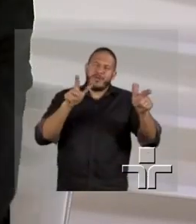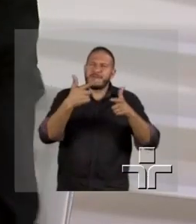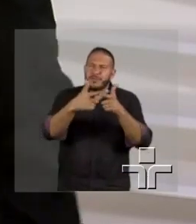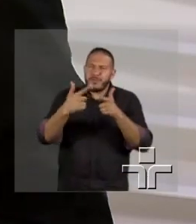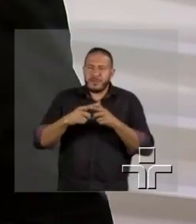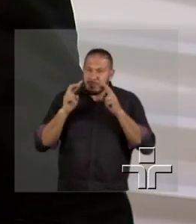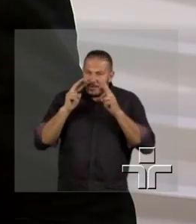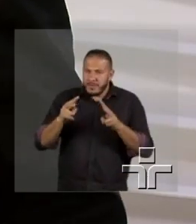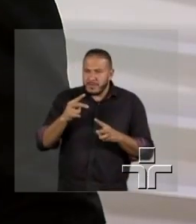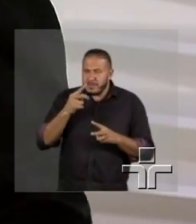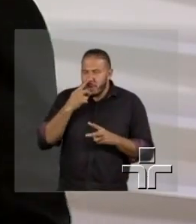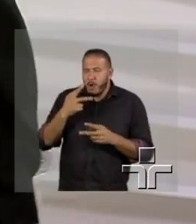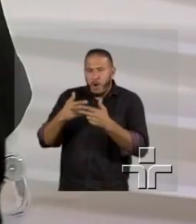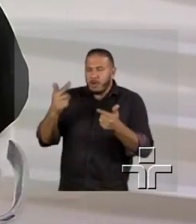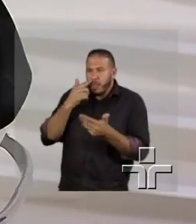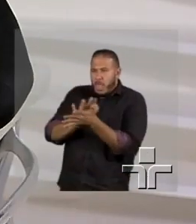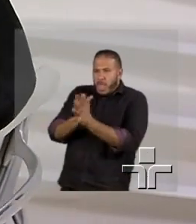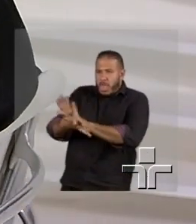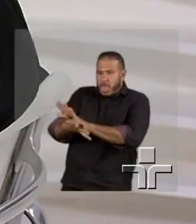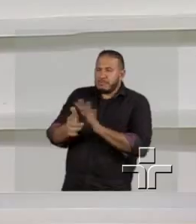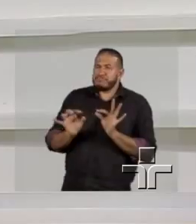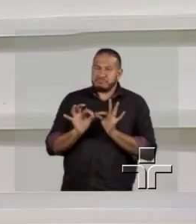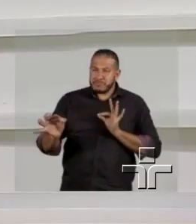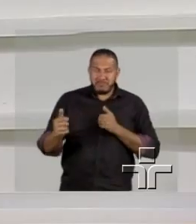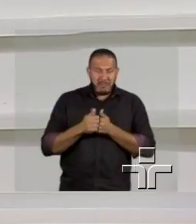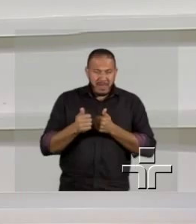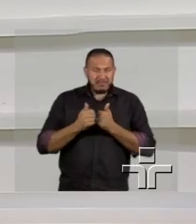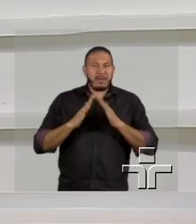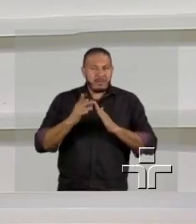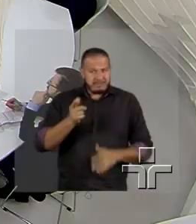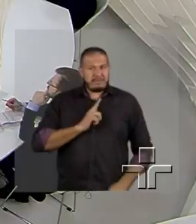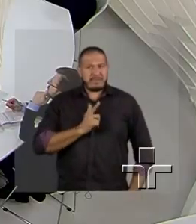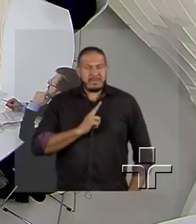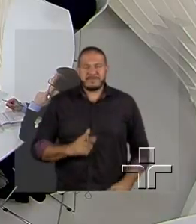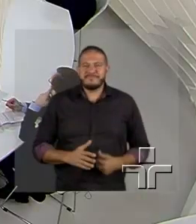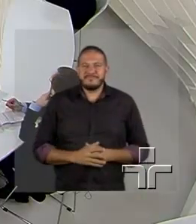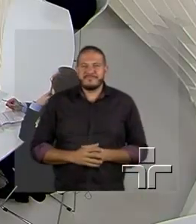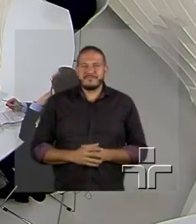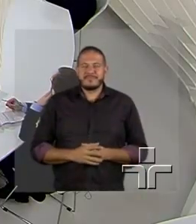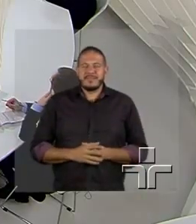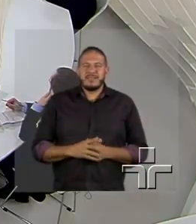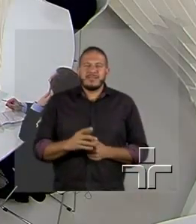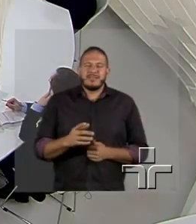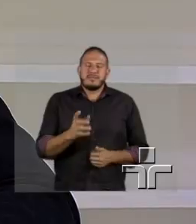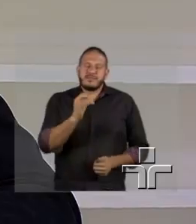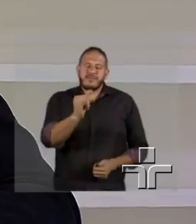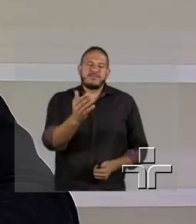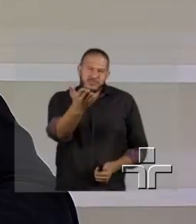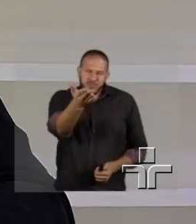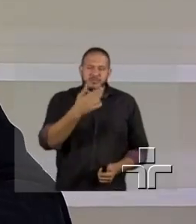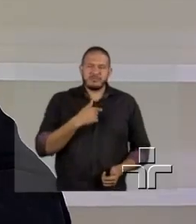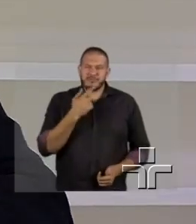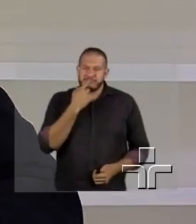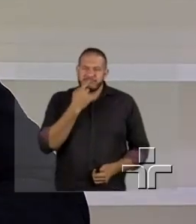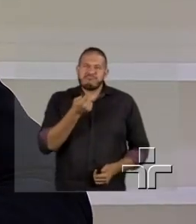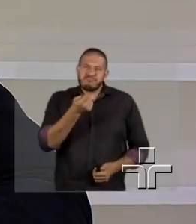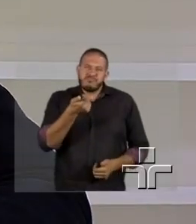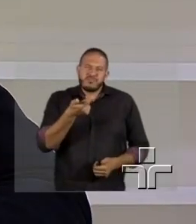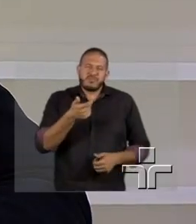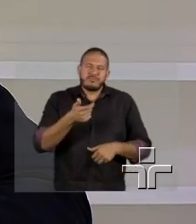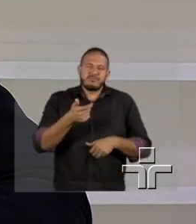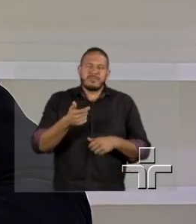dia por causa do sol. E eu vejo ali gente trabalhando, juntando o que eles chamam de lenha, que não é um graveto, que não é mais grosso que